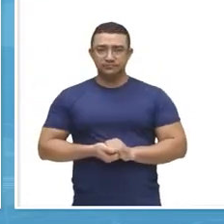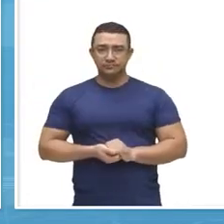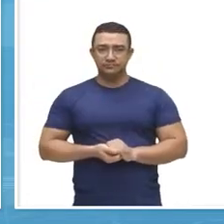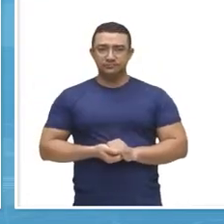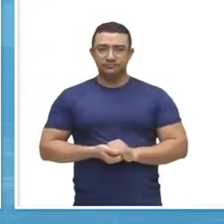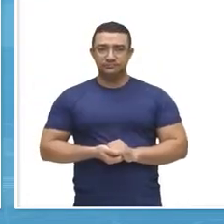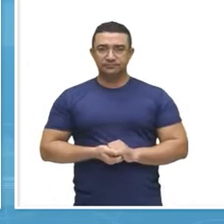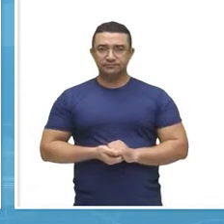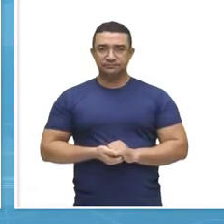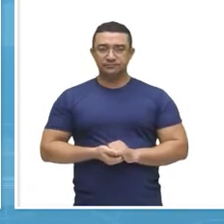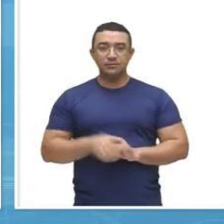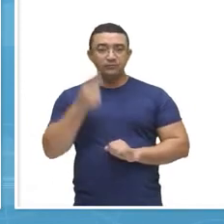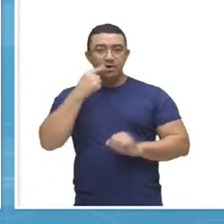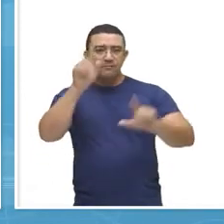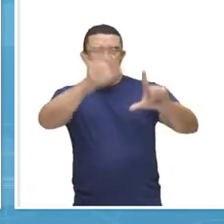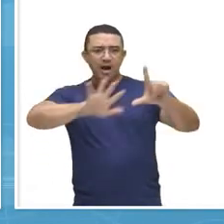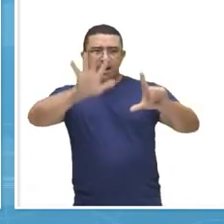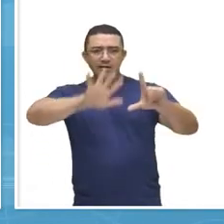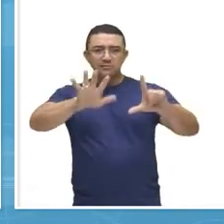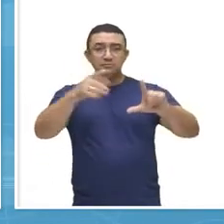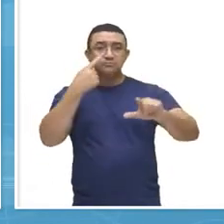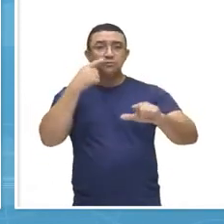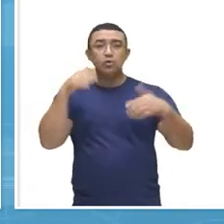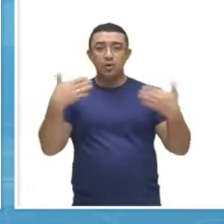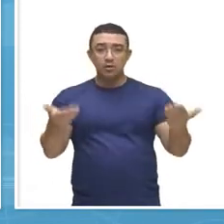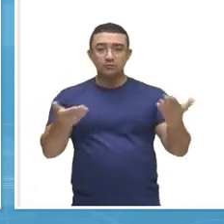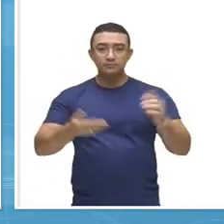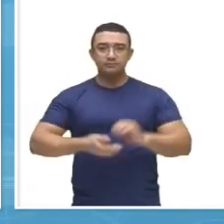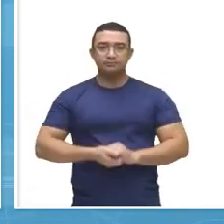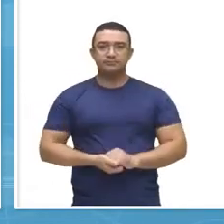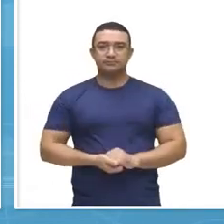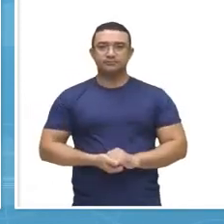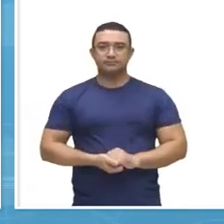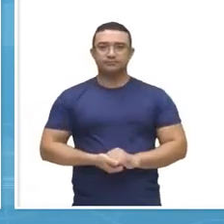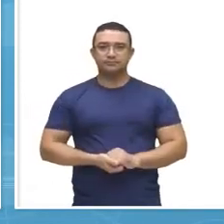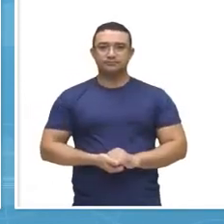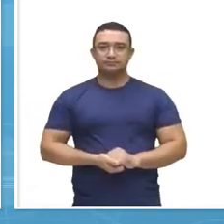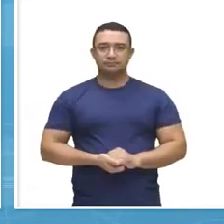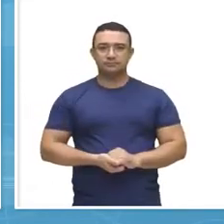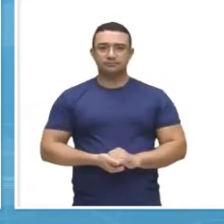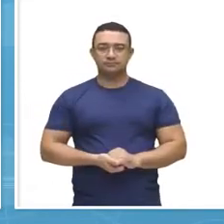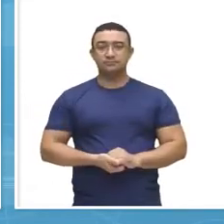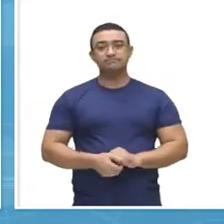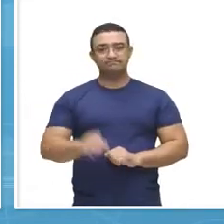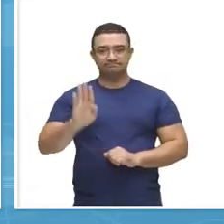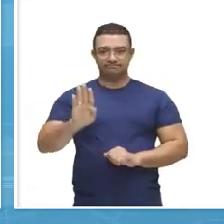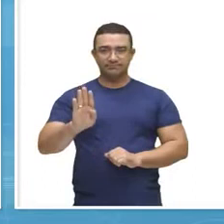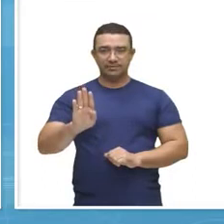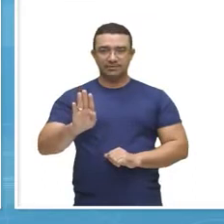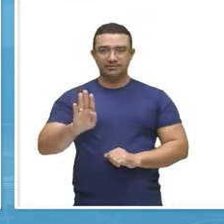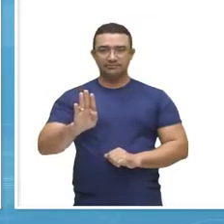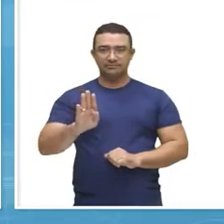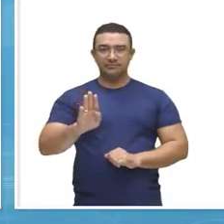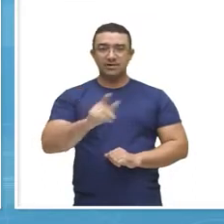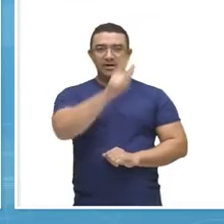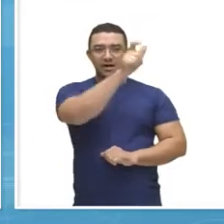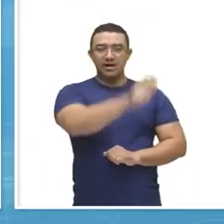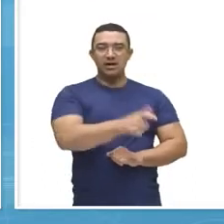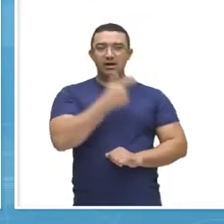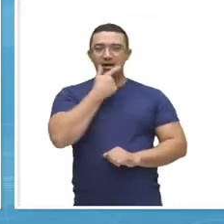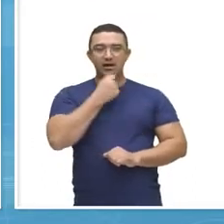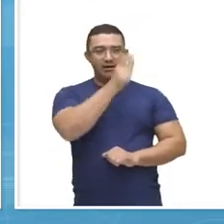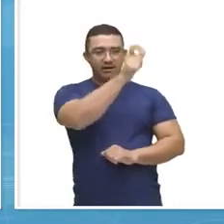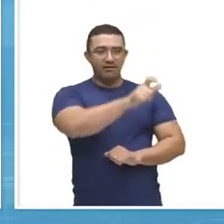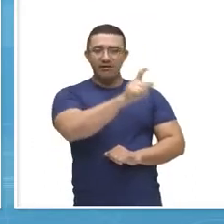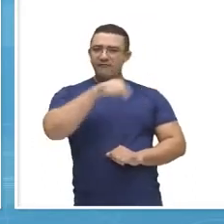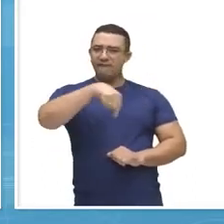school. Qual das opções? Vamos lá para a resposta? Olha só. He's going to school. Por que ele